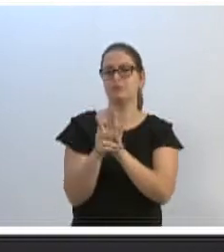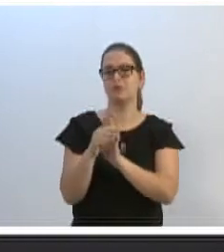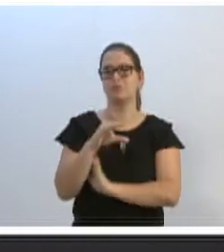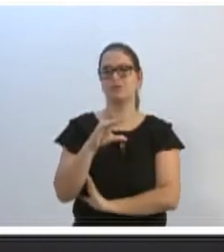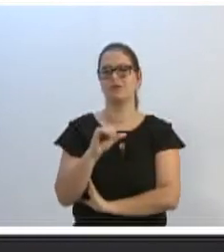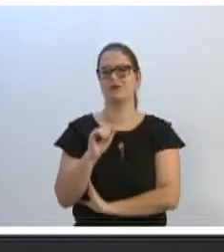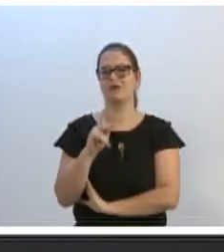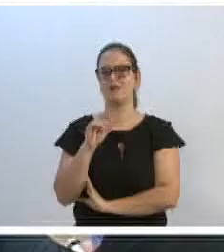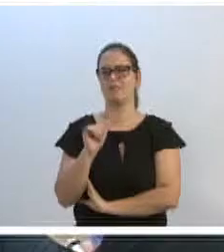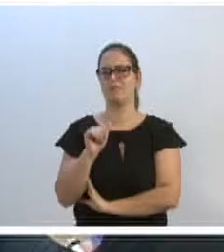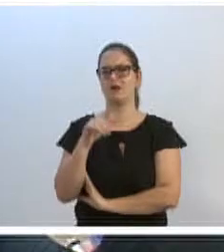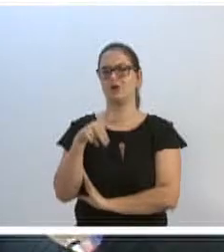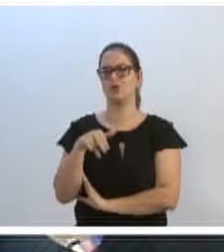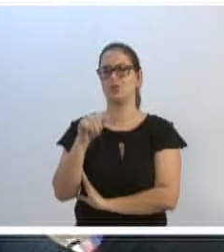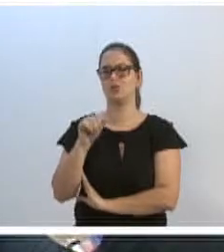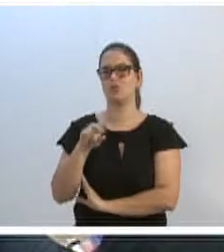campanulata.